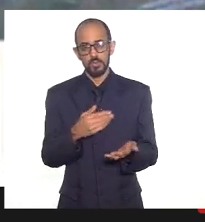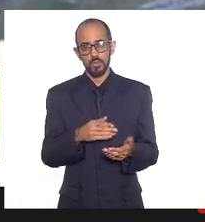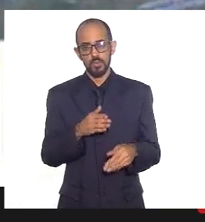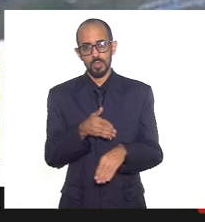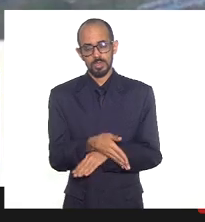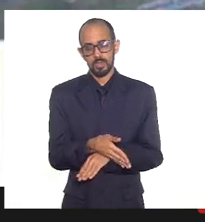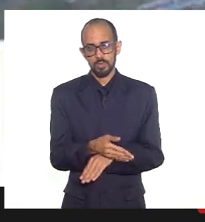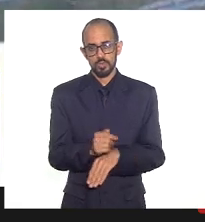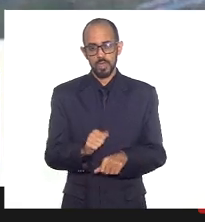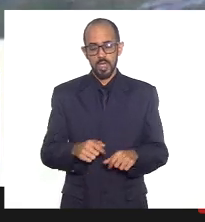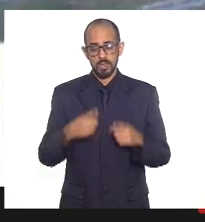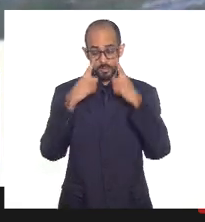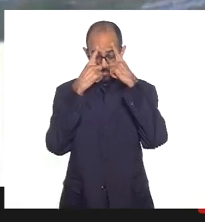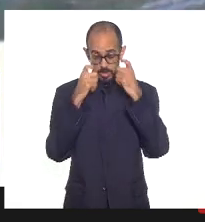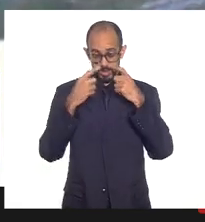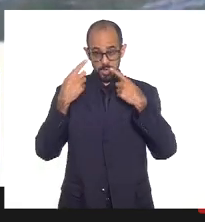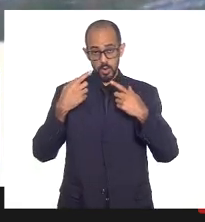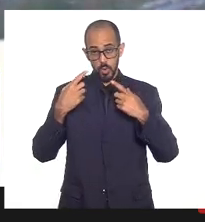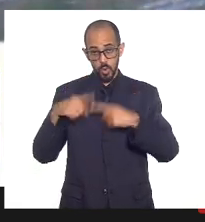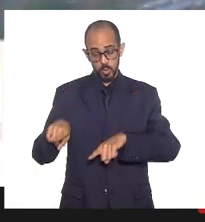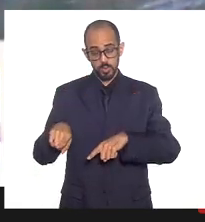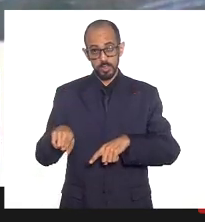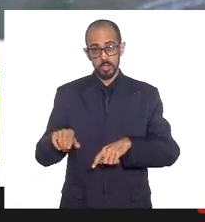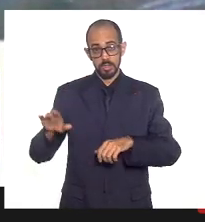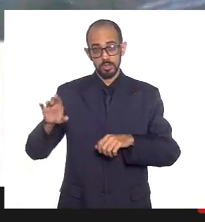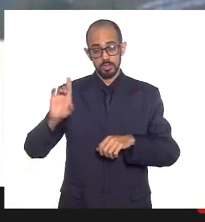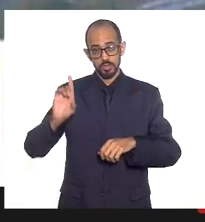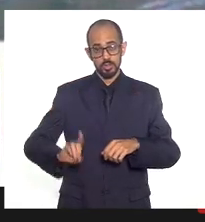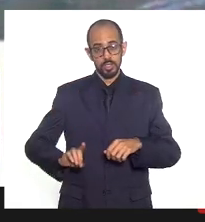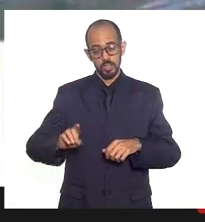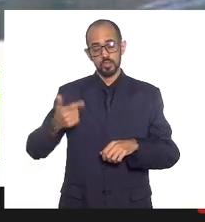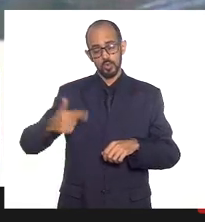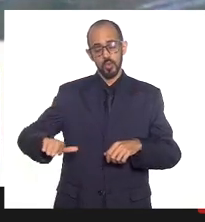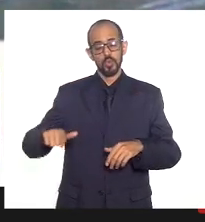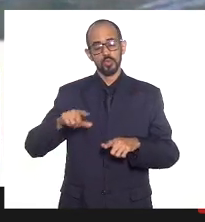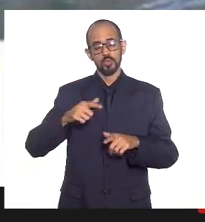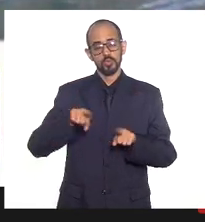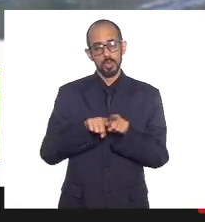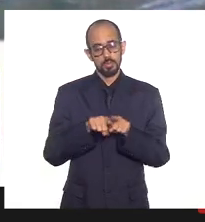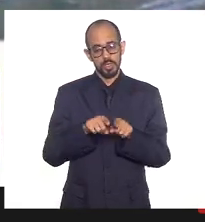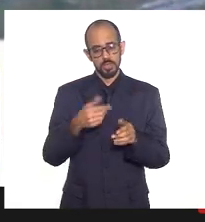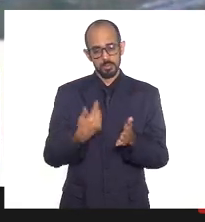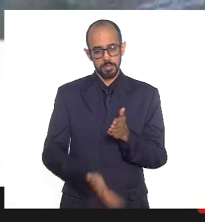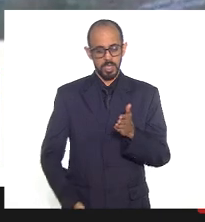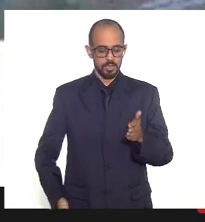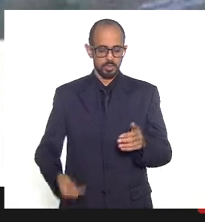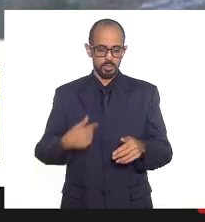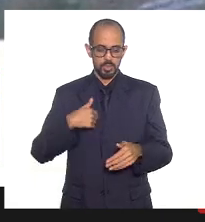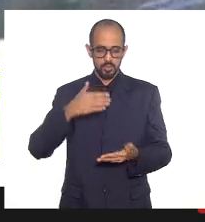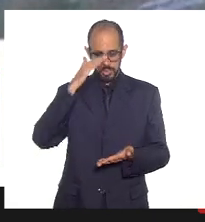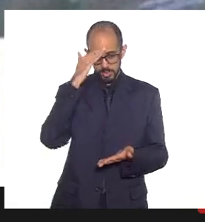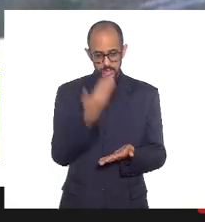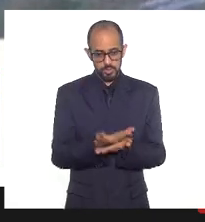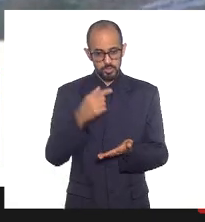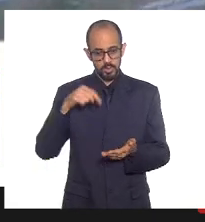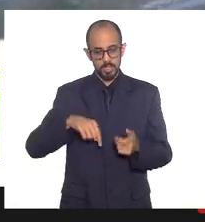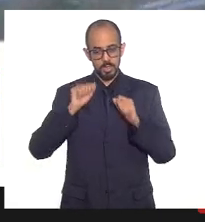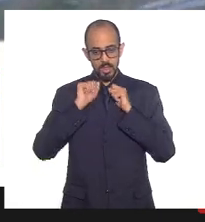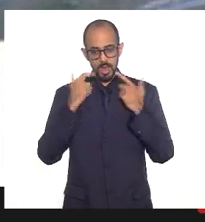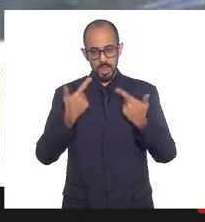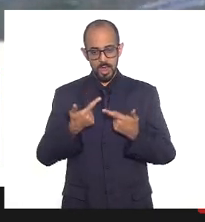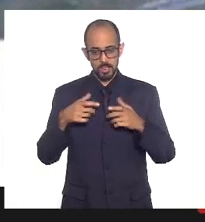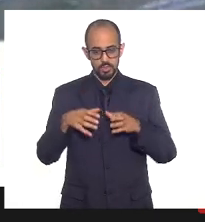que, sistematicamente, sequencialmente, outros direitos sejam violados. Então, acredito que aqui dá alérgico essa frente